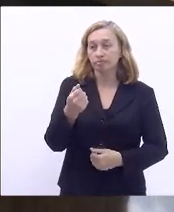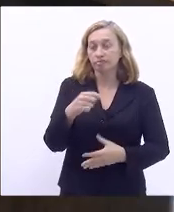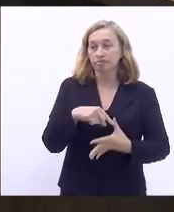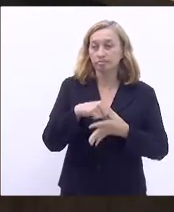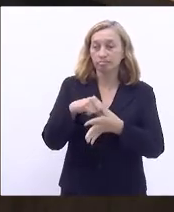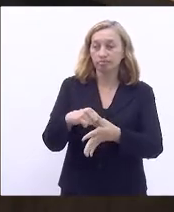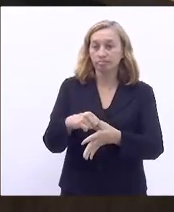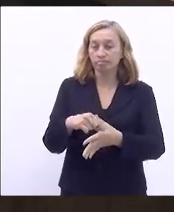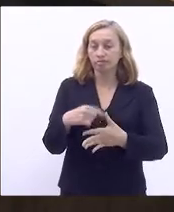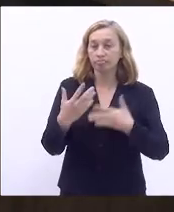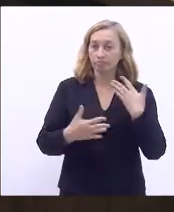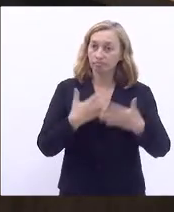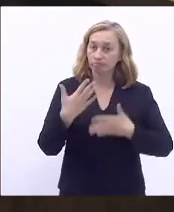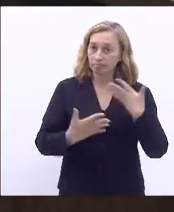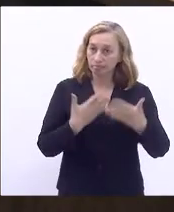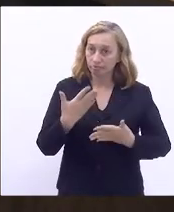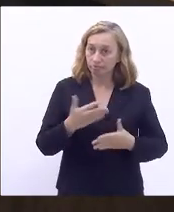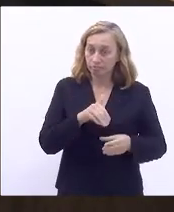prazer.